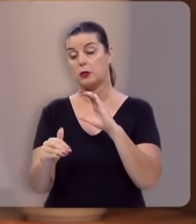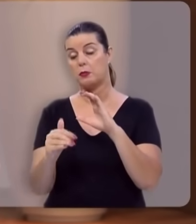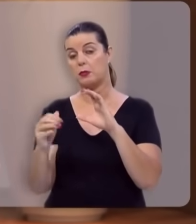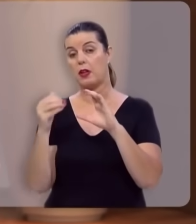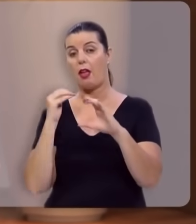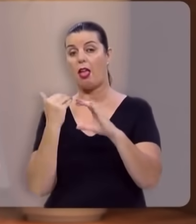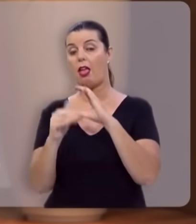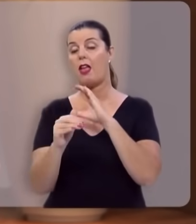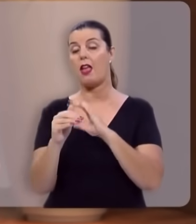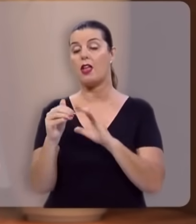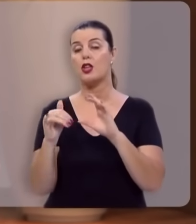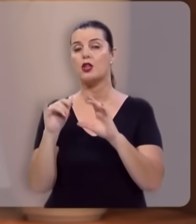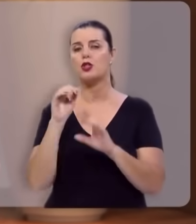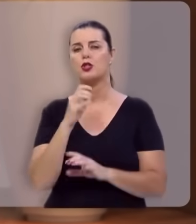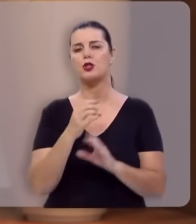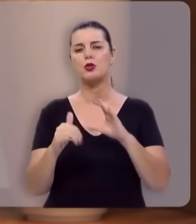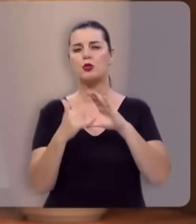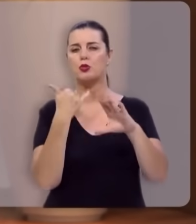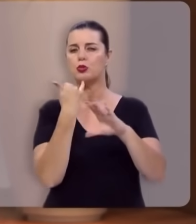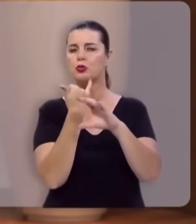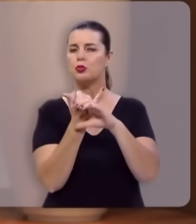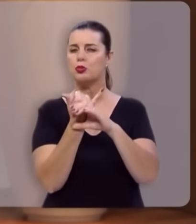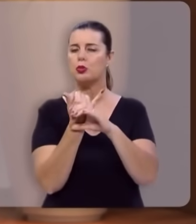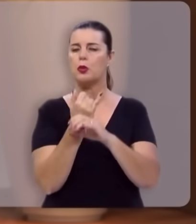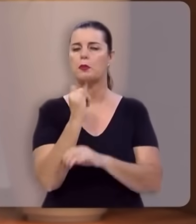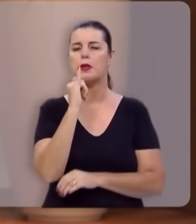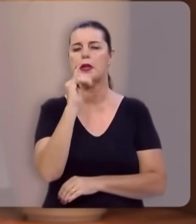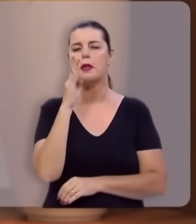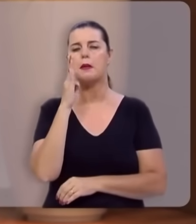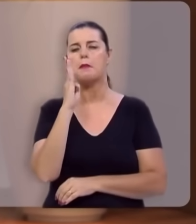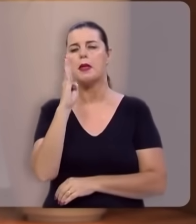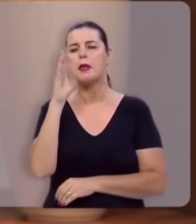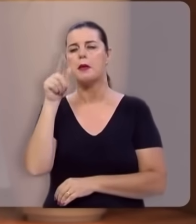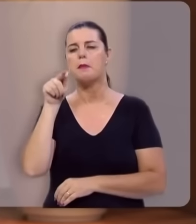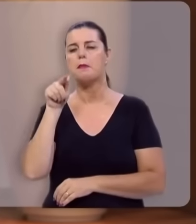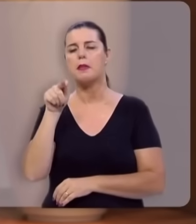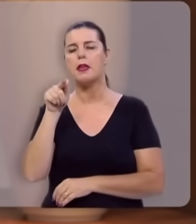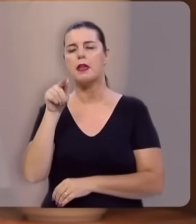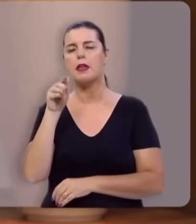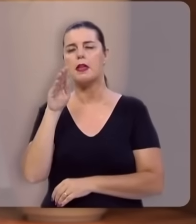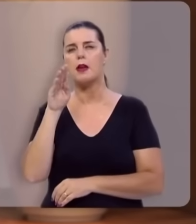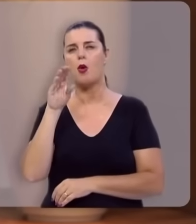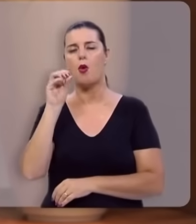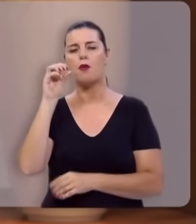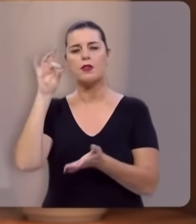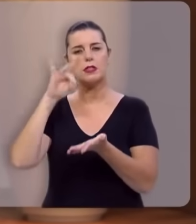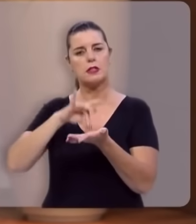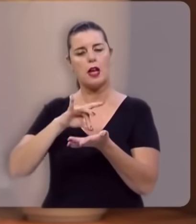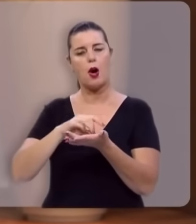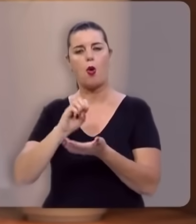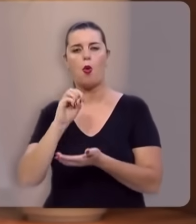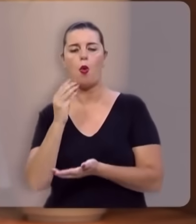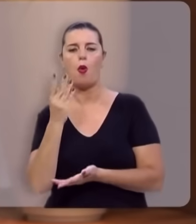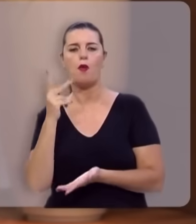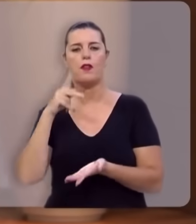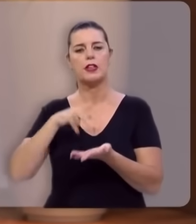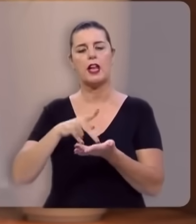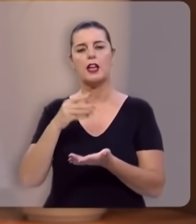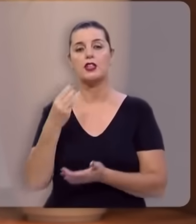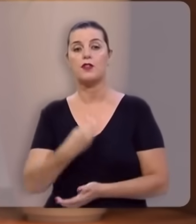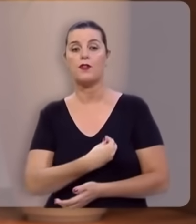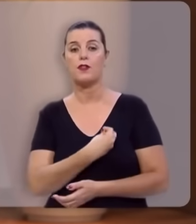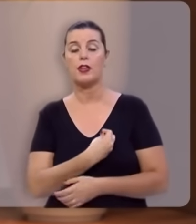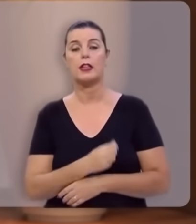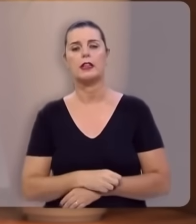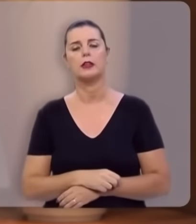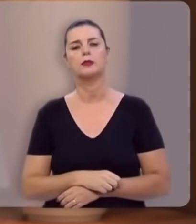acessar o youtube.com barra ipboficial ou barra programa Verdade e Vida e você vai encontrar